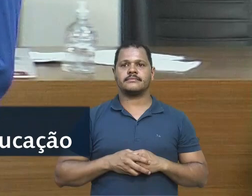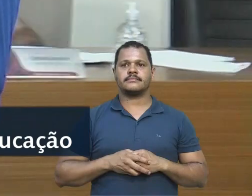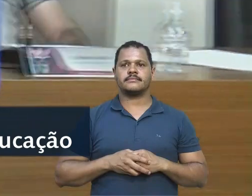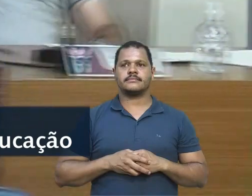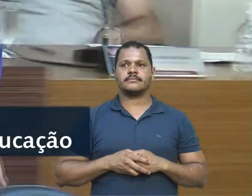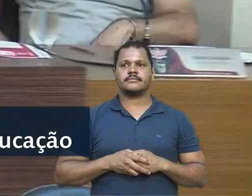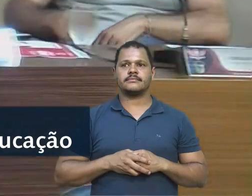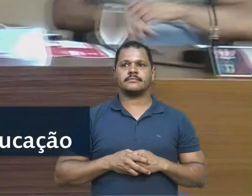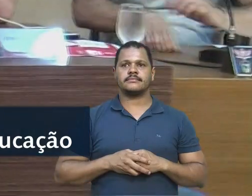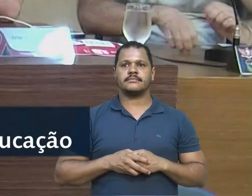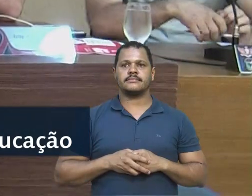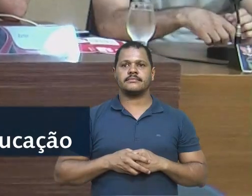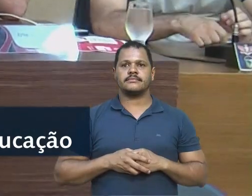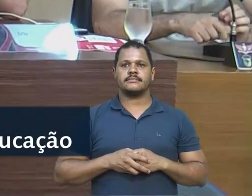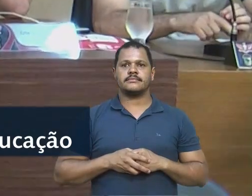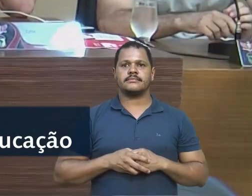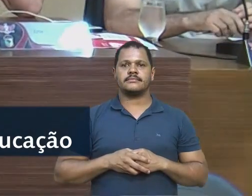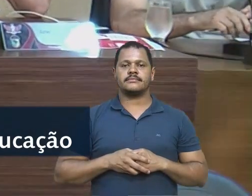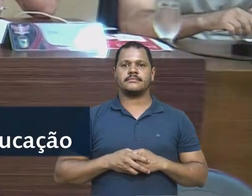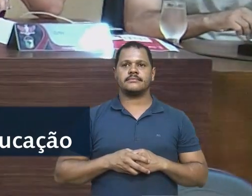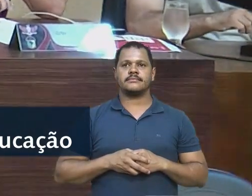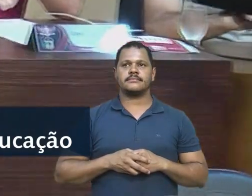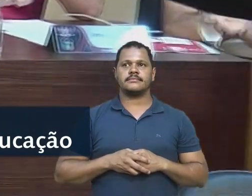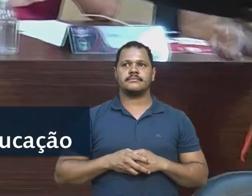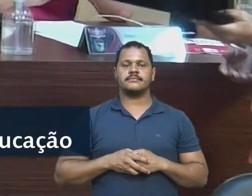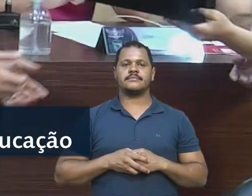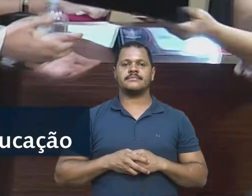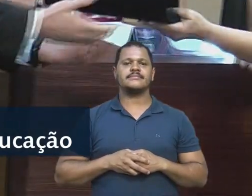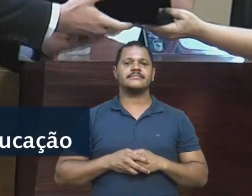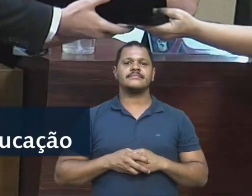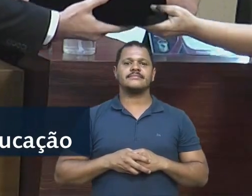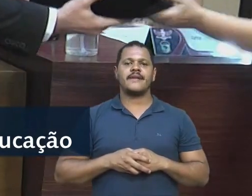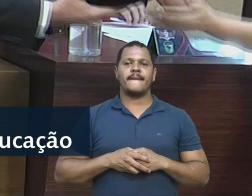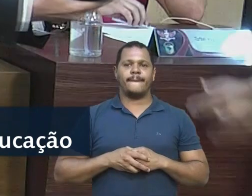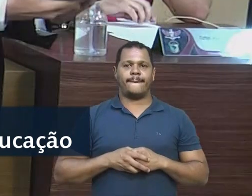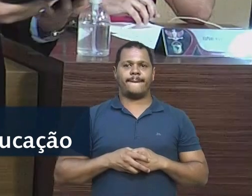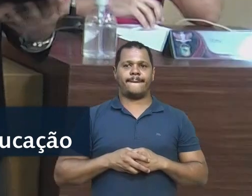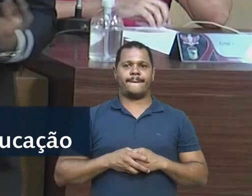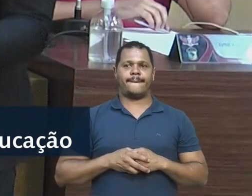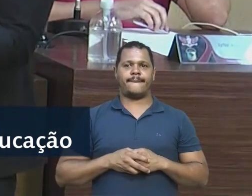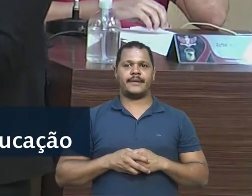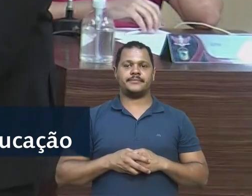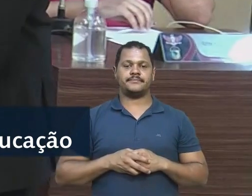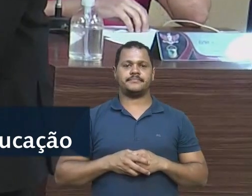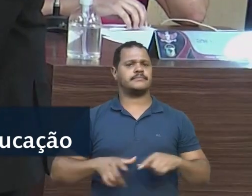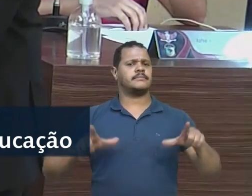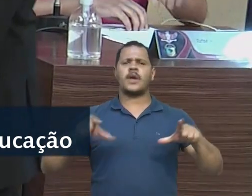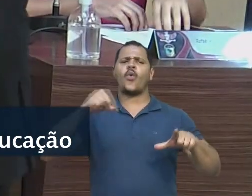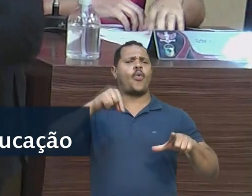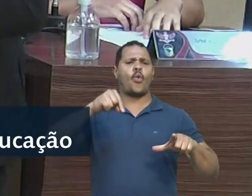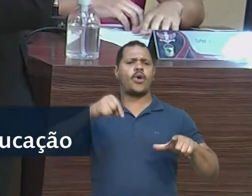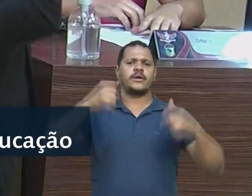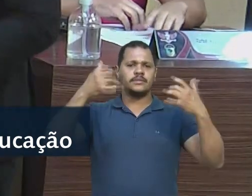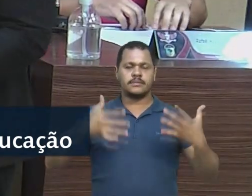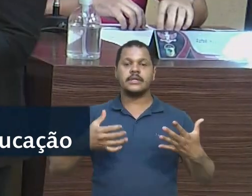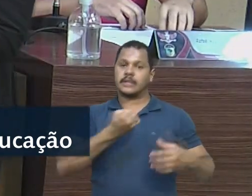Bruno Torres foi homenageado em reconhecimento aos relevantes serviços prestados à sociedade viçosense